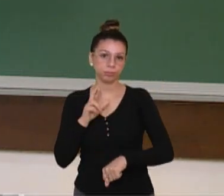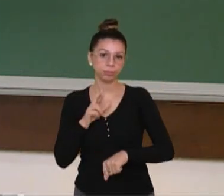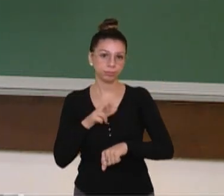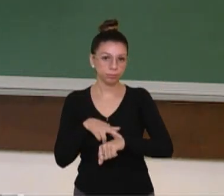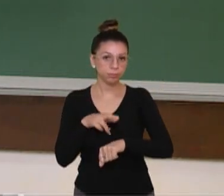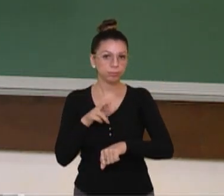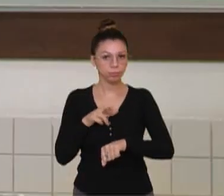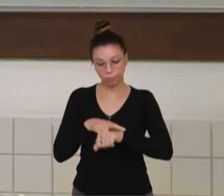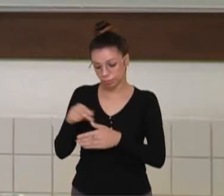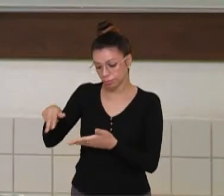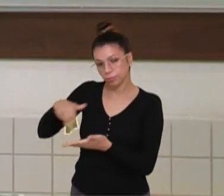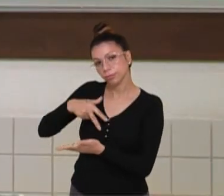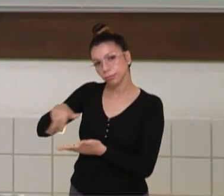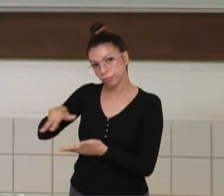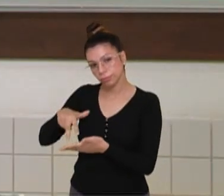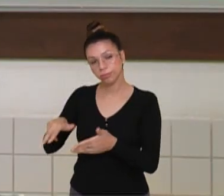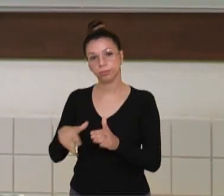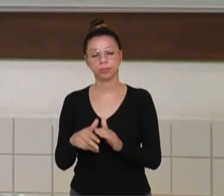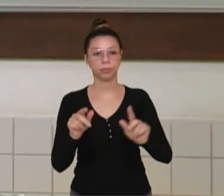da música.